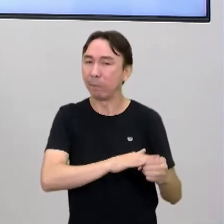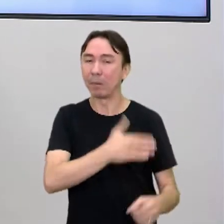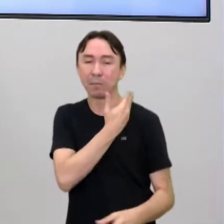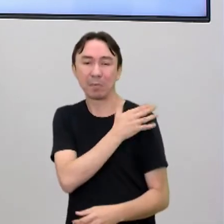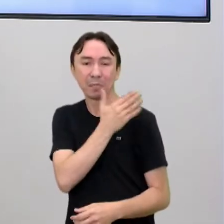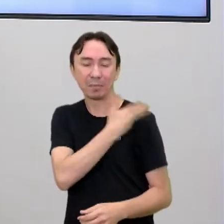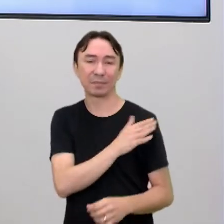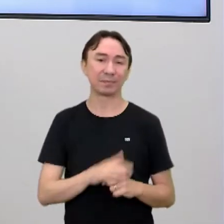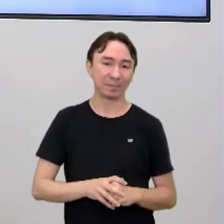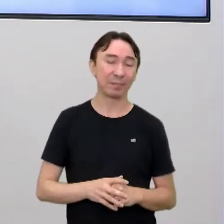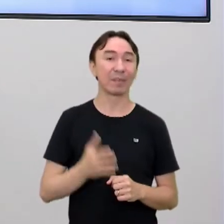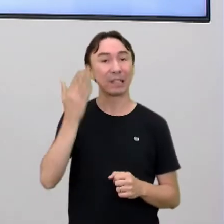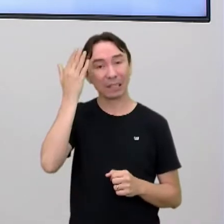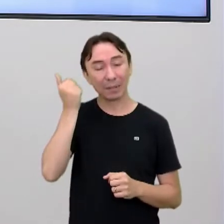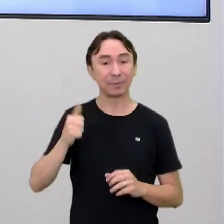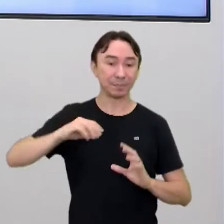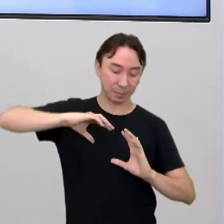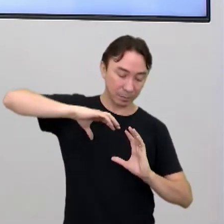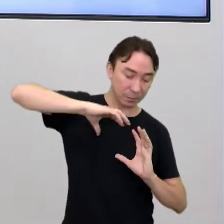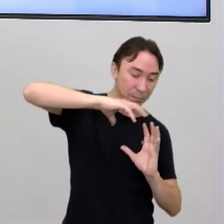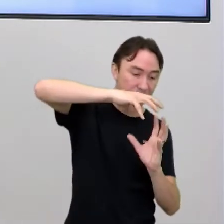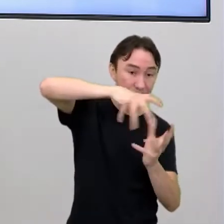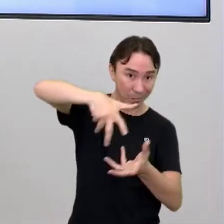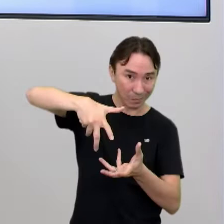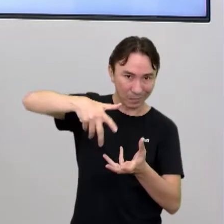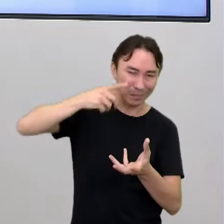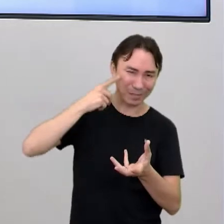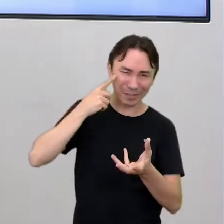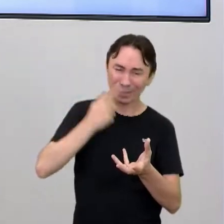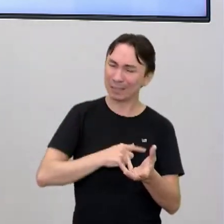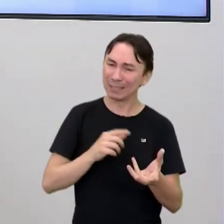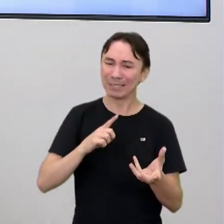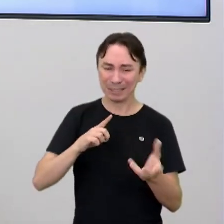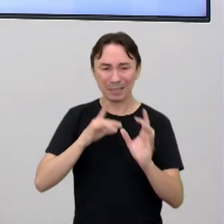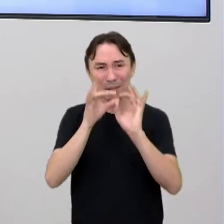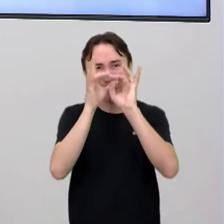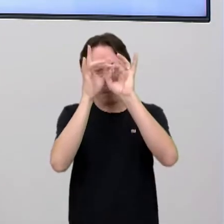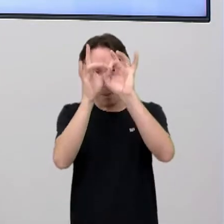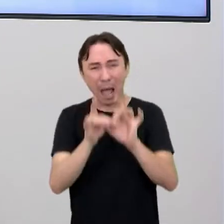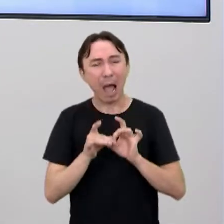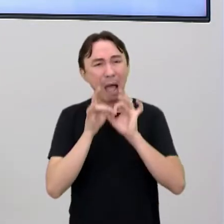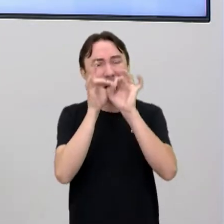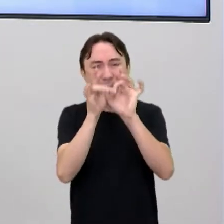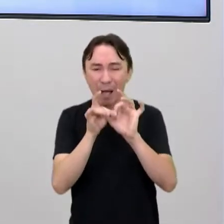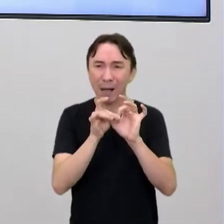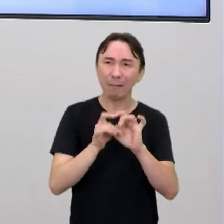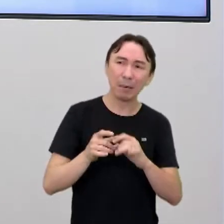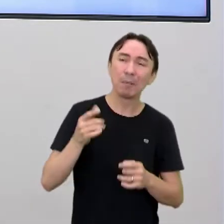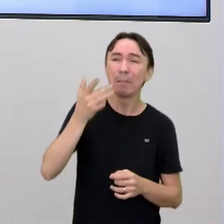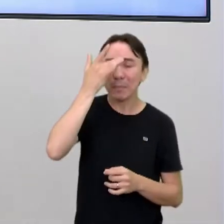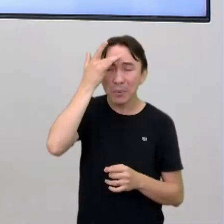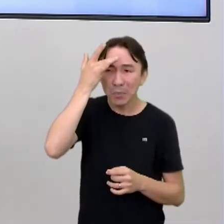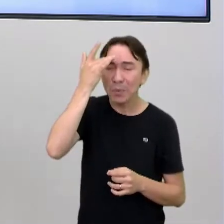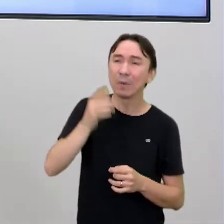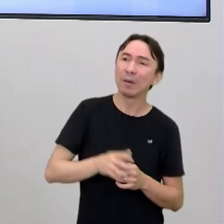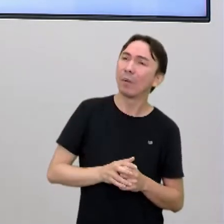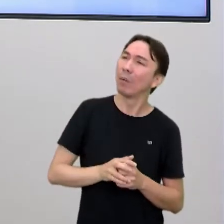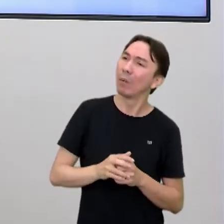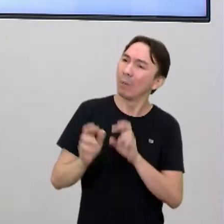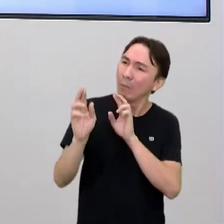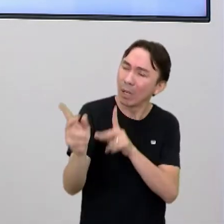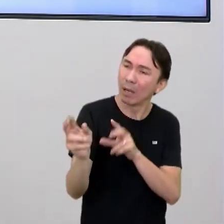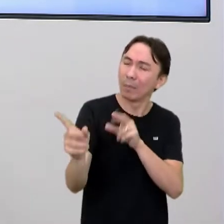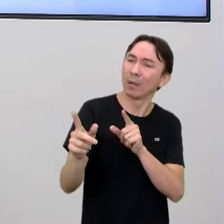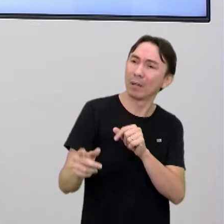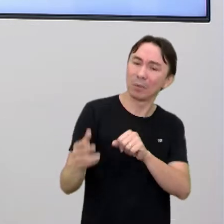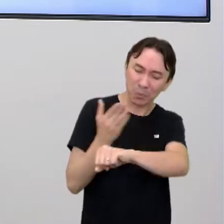evidentemente nós tomamos contato com pessoas muito diferentes de nós, que têm hábitos diferentes, que têm